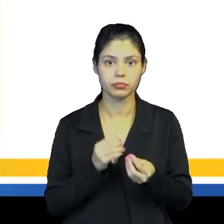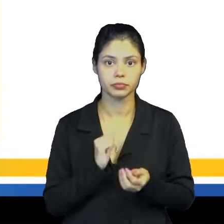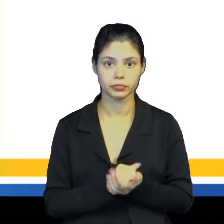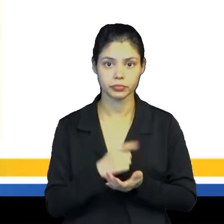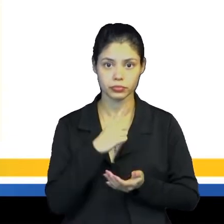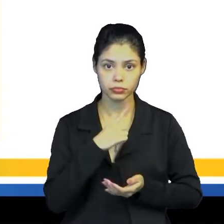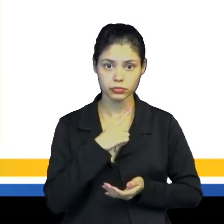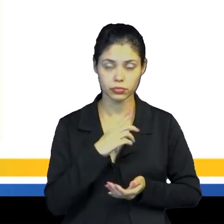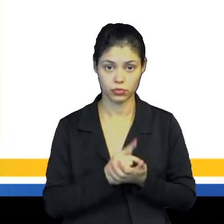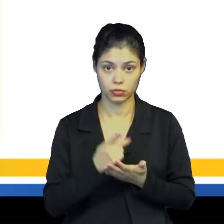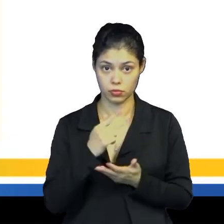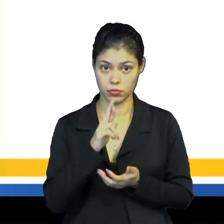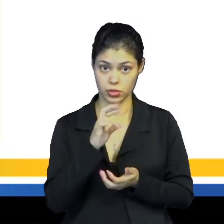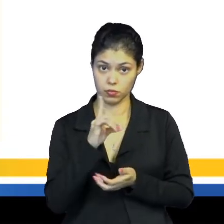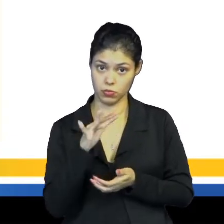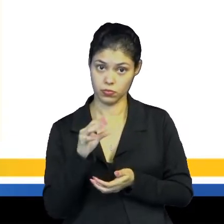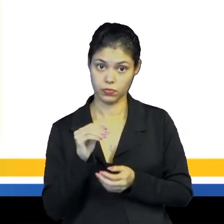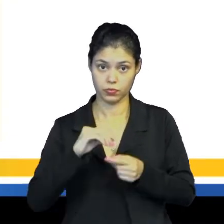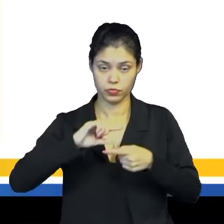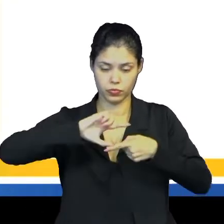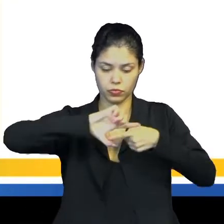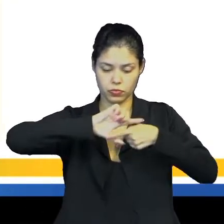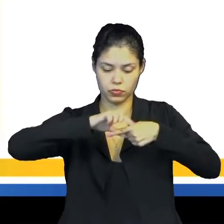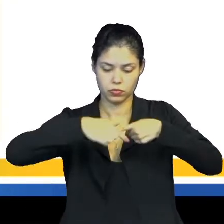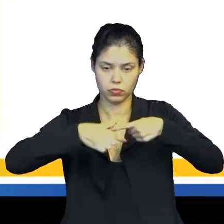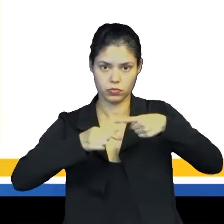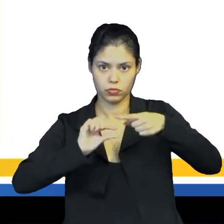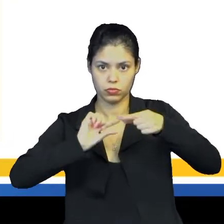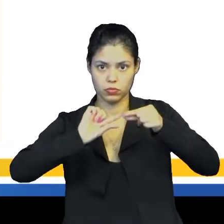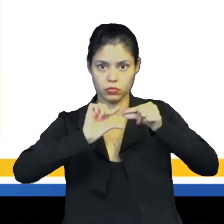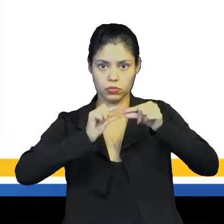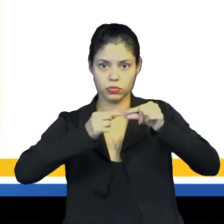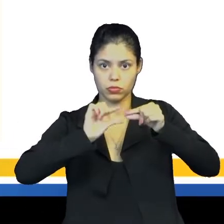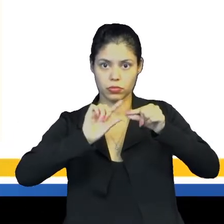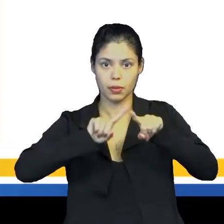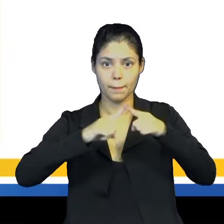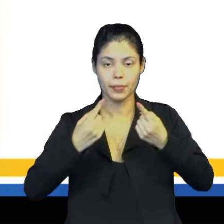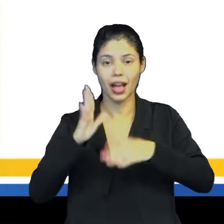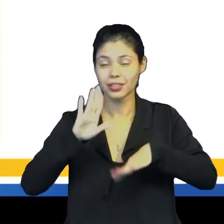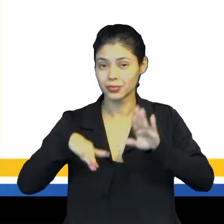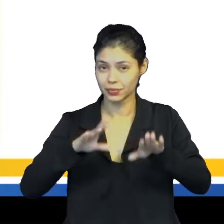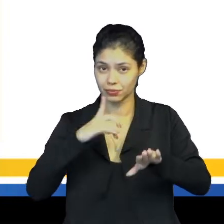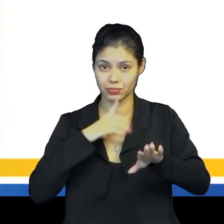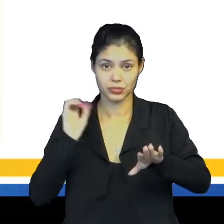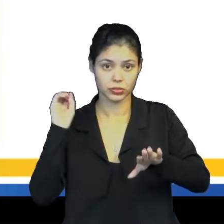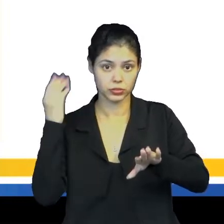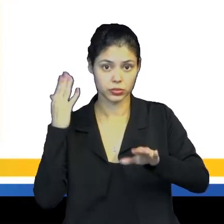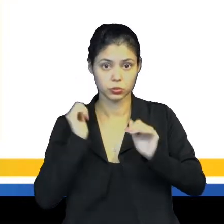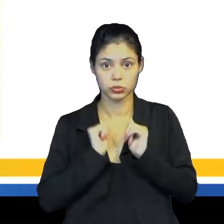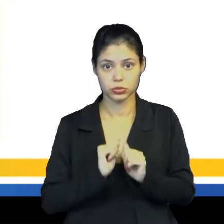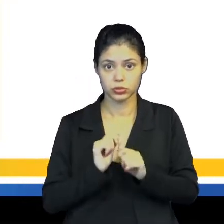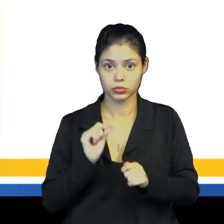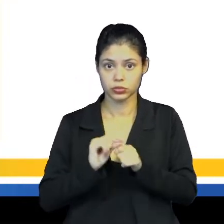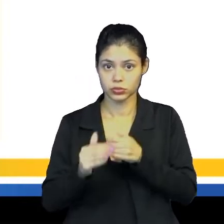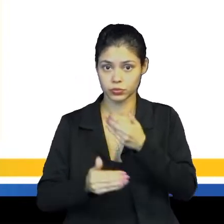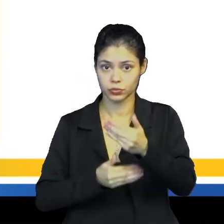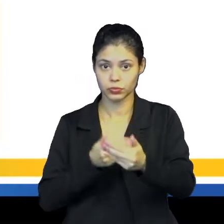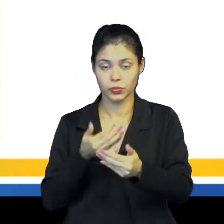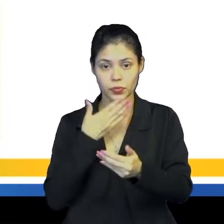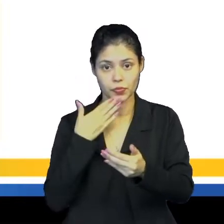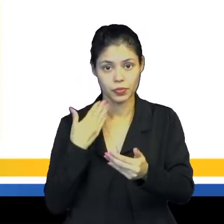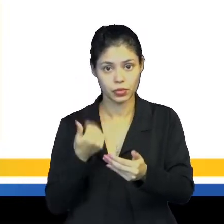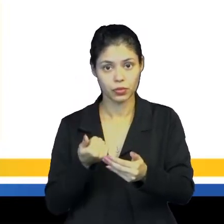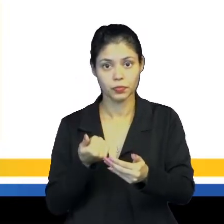Nós temos aí o prepúcio, né, que recobre toda a parte da glande, mas, às vezes, para poder fazer um processo de